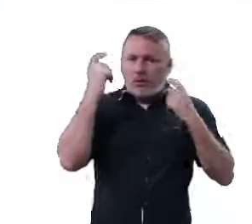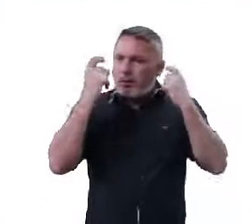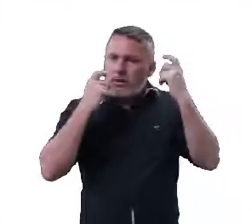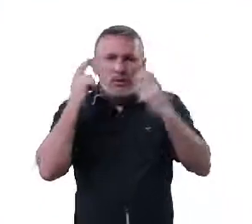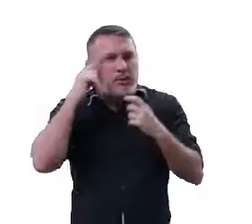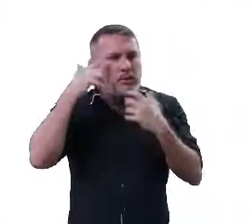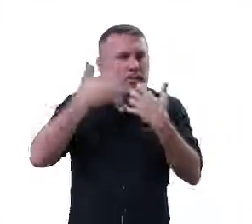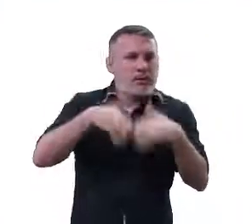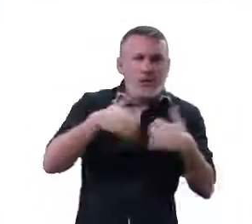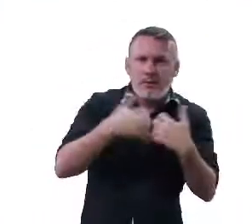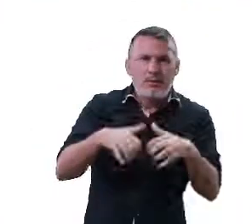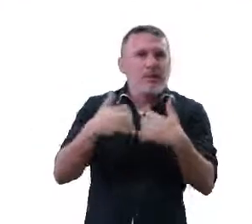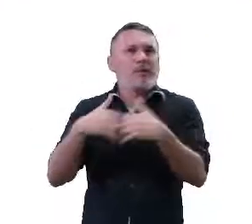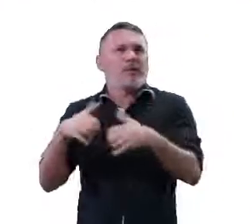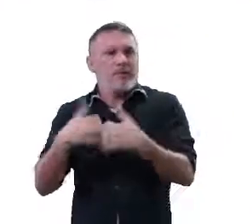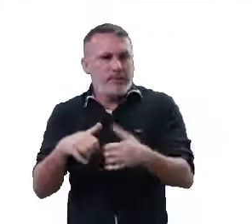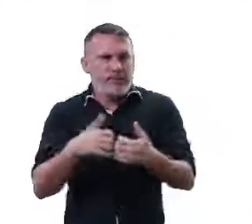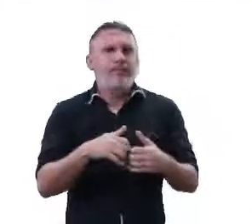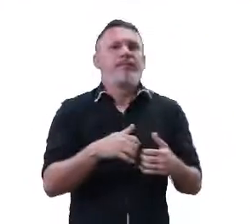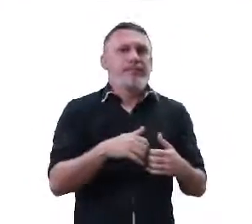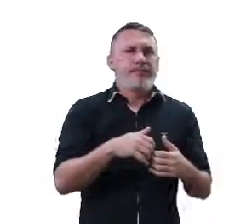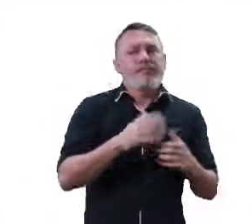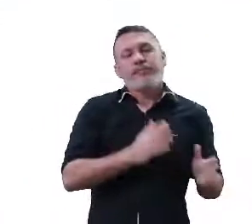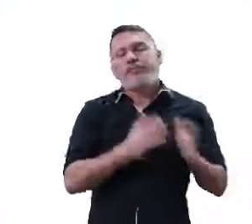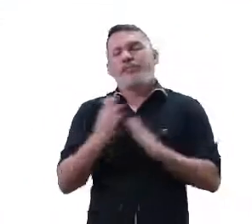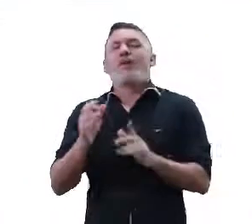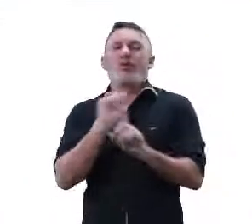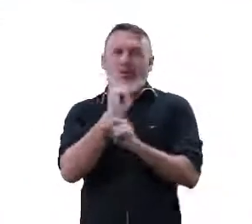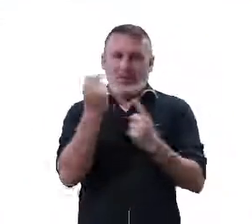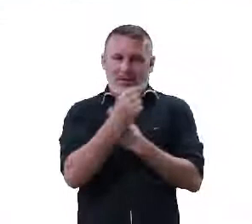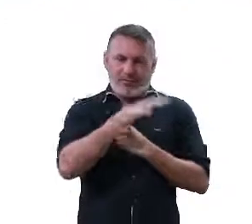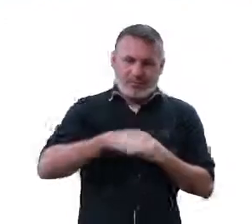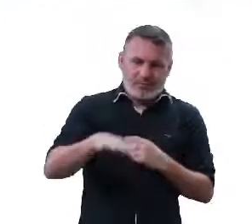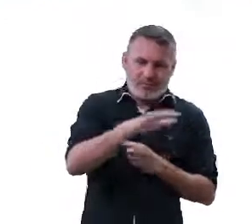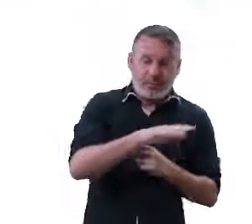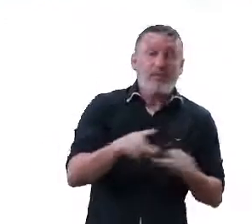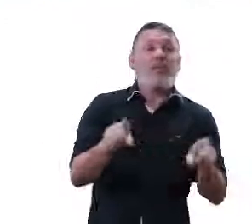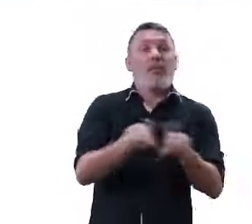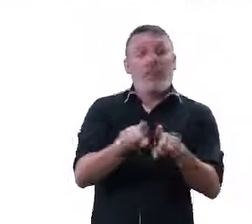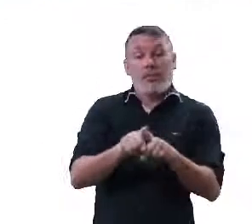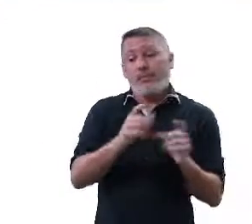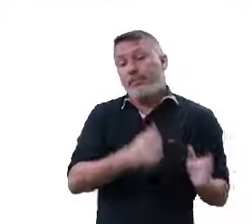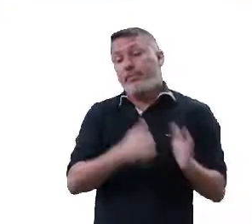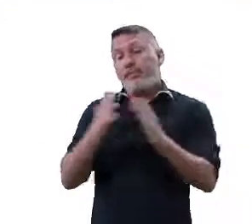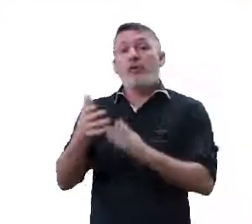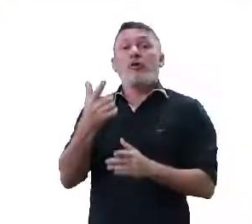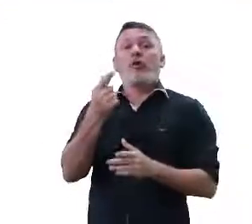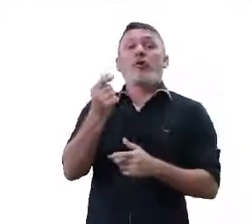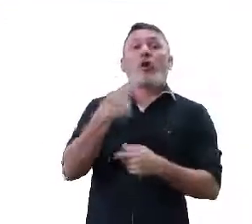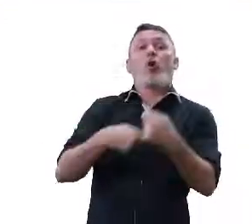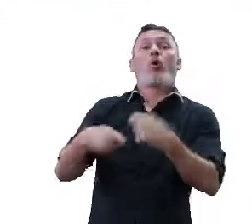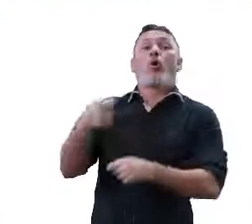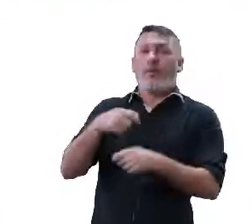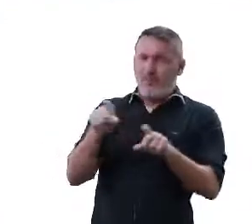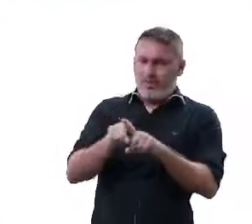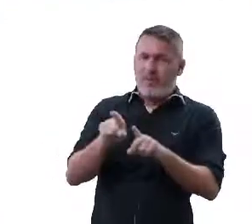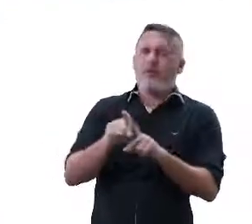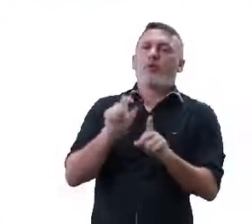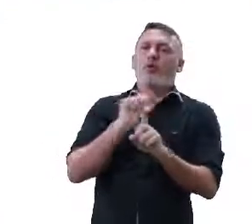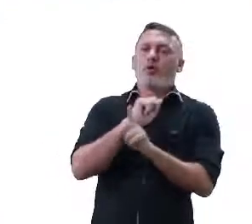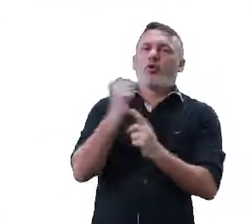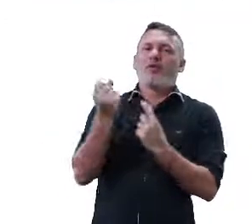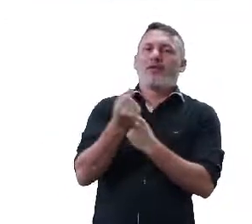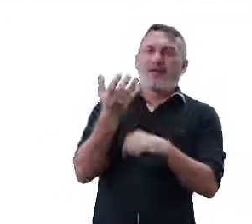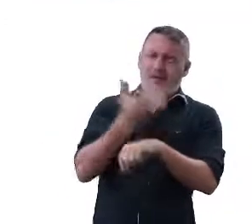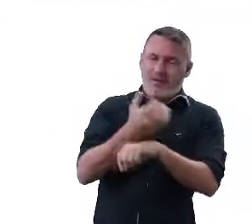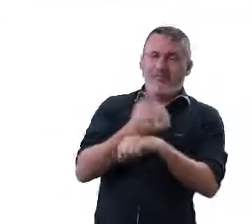eu falei aqui, antecipei o conflito social. Os conflitos econômicos, que também são tema de estudo da sociologia. Os conflitos